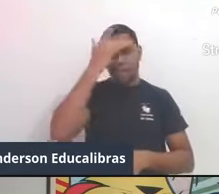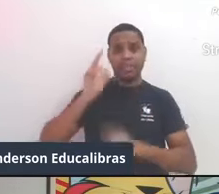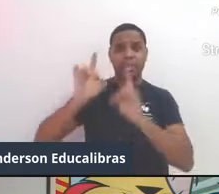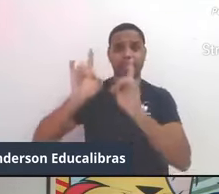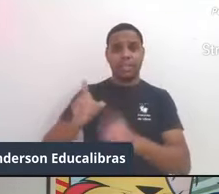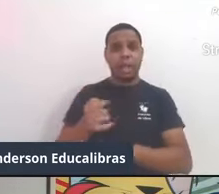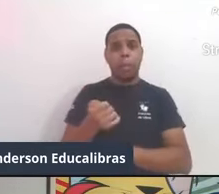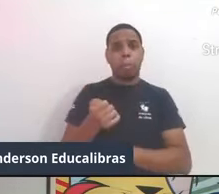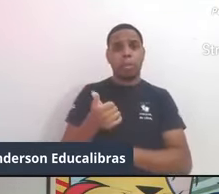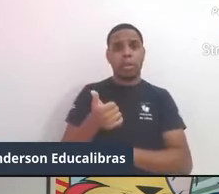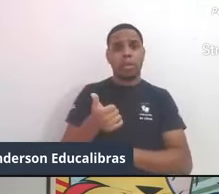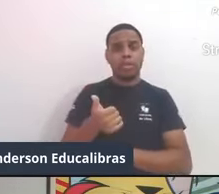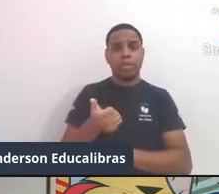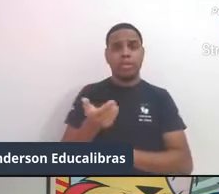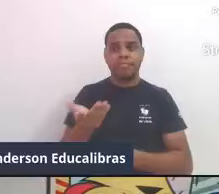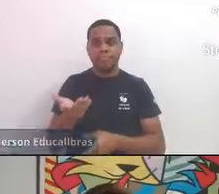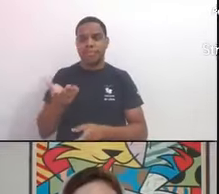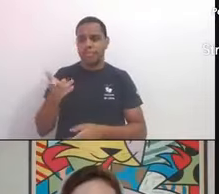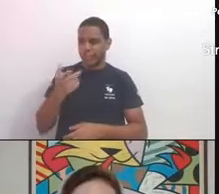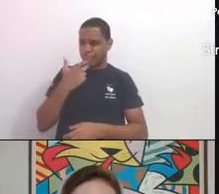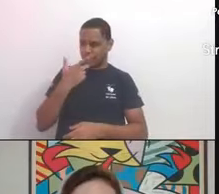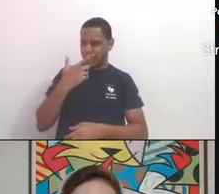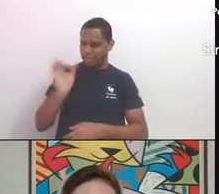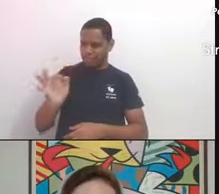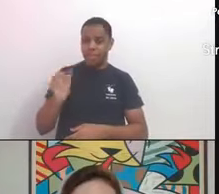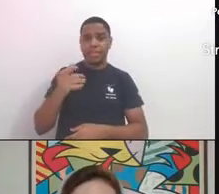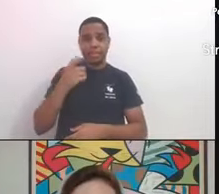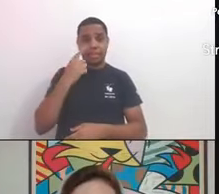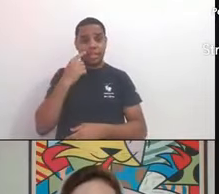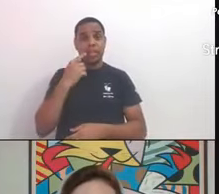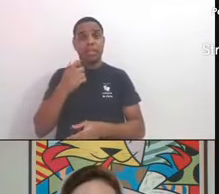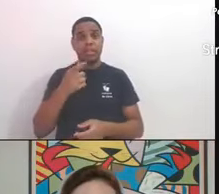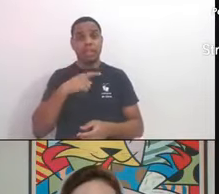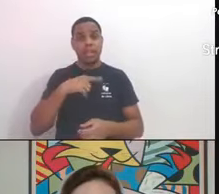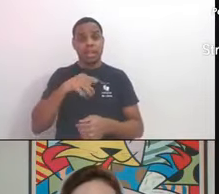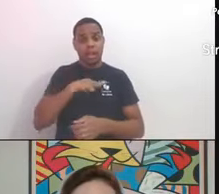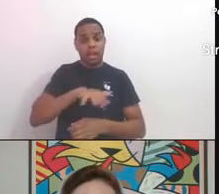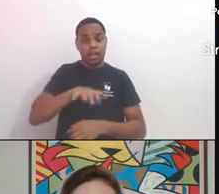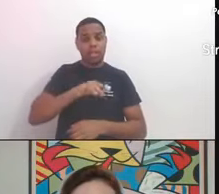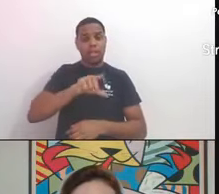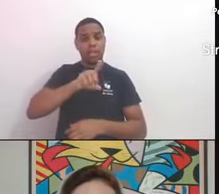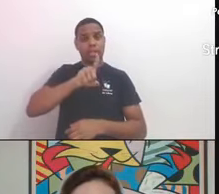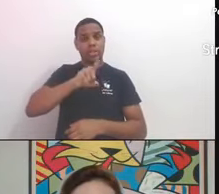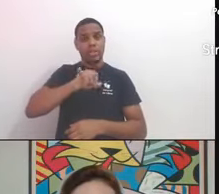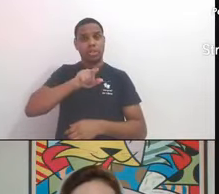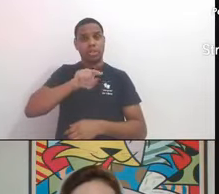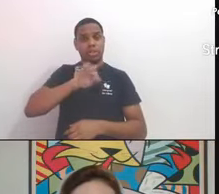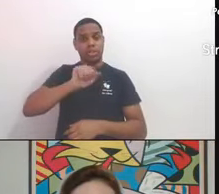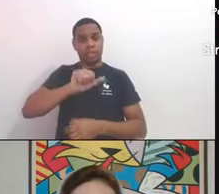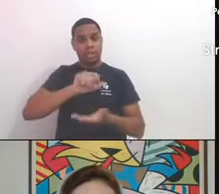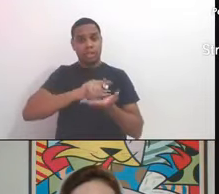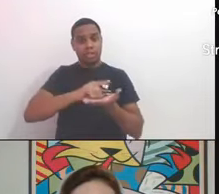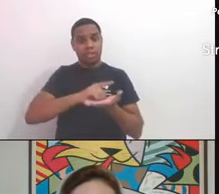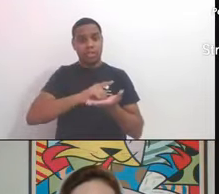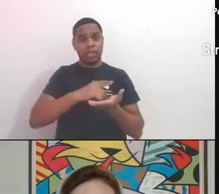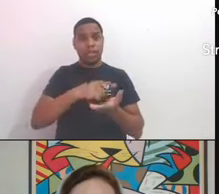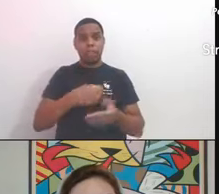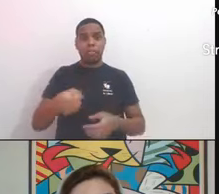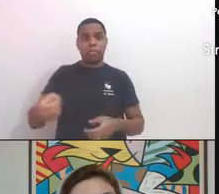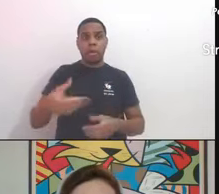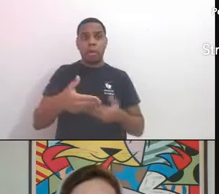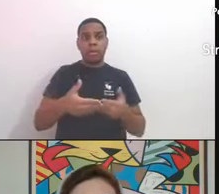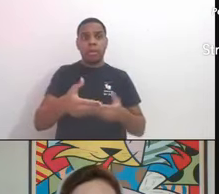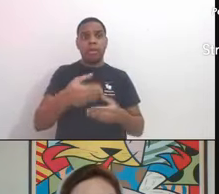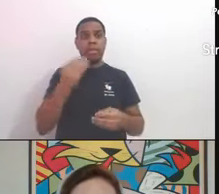seja, você falou muito bem, esse mundo digital abre uma janela de